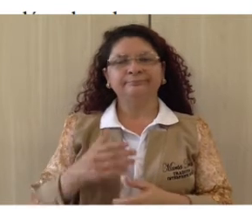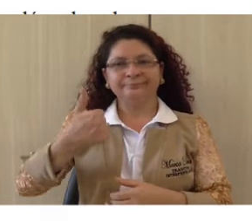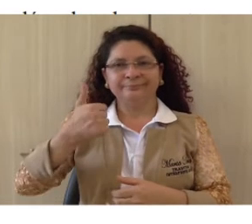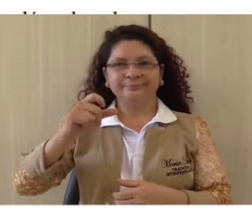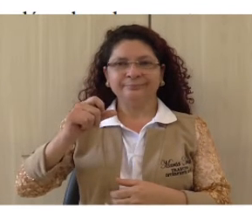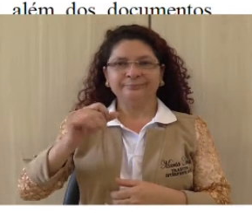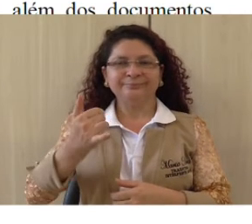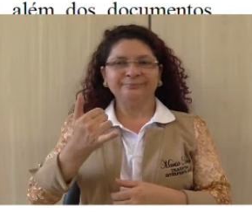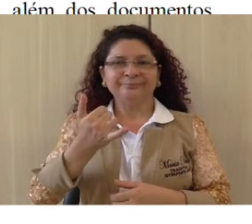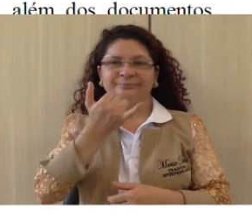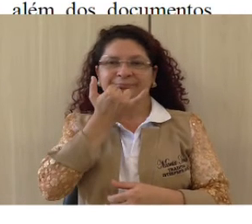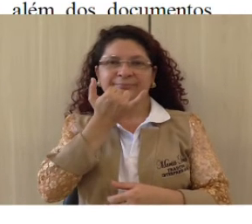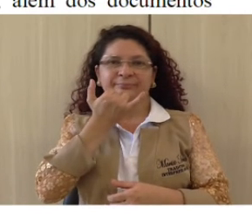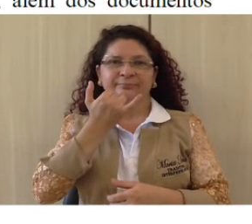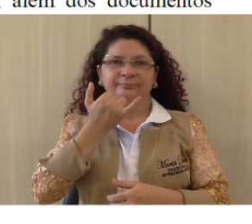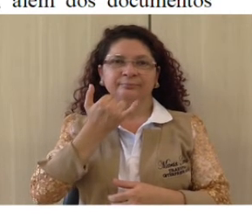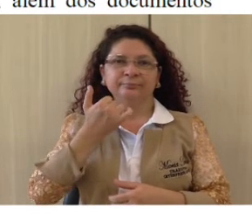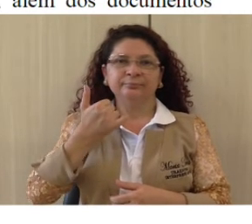19.